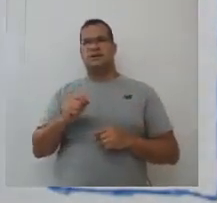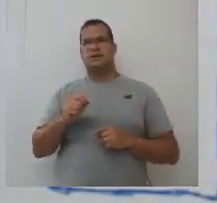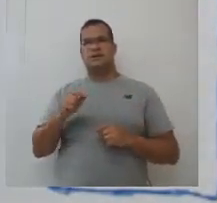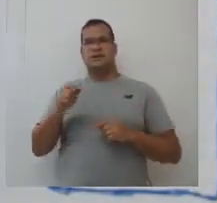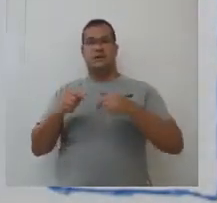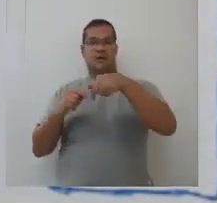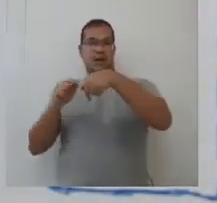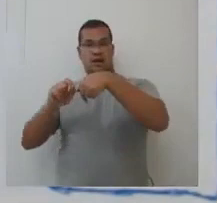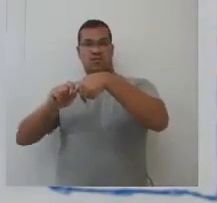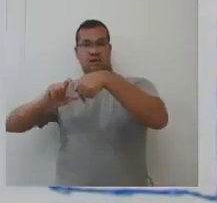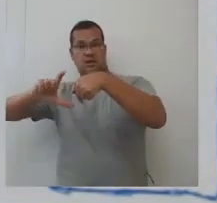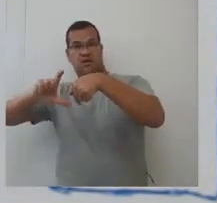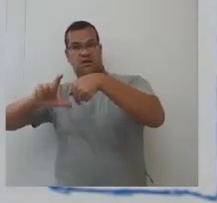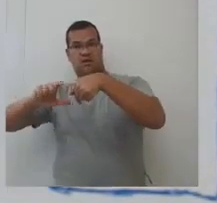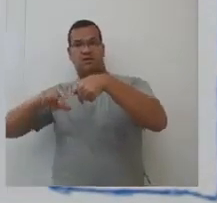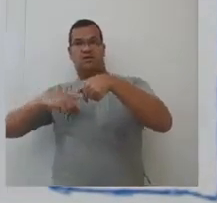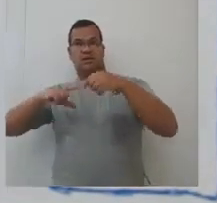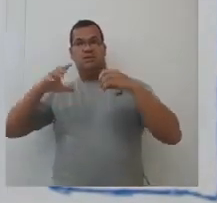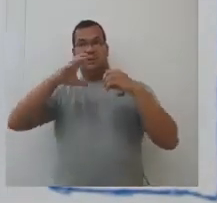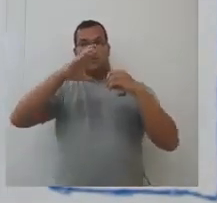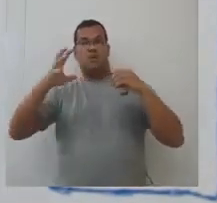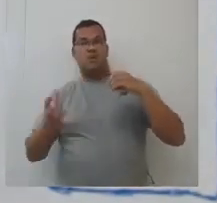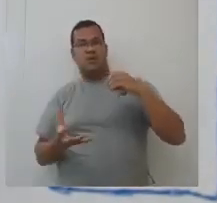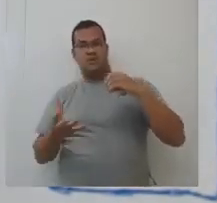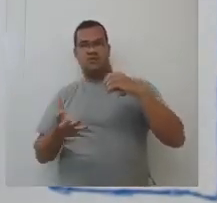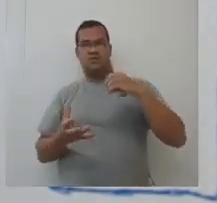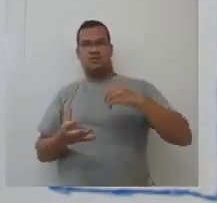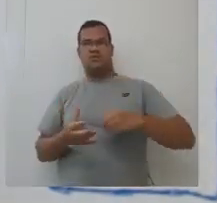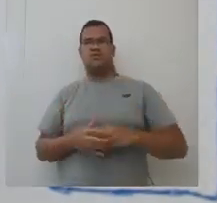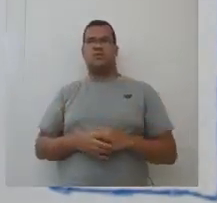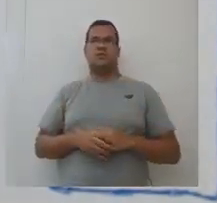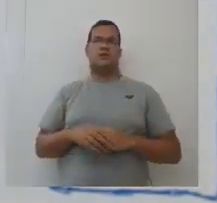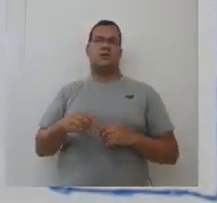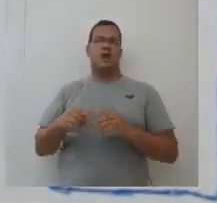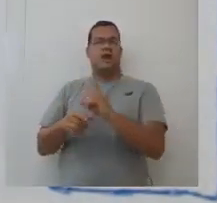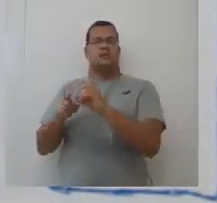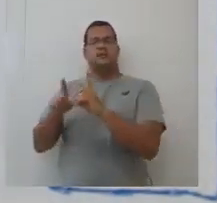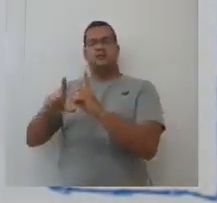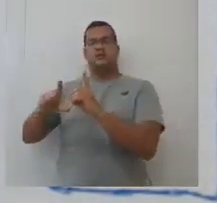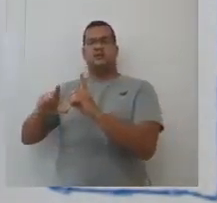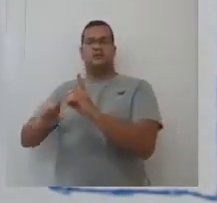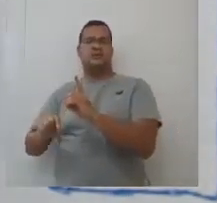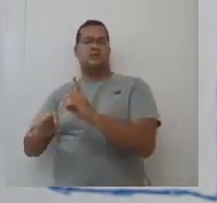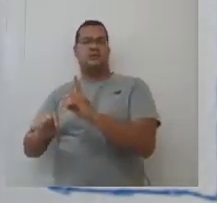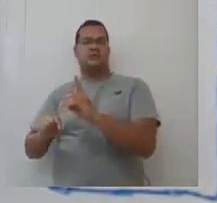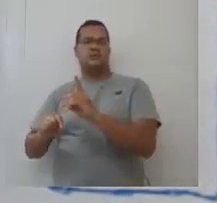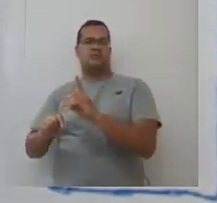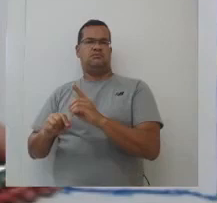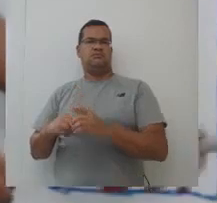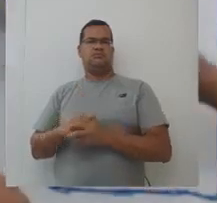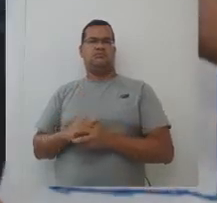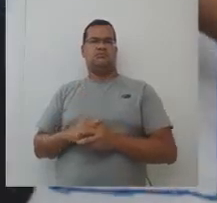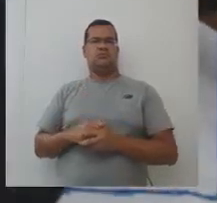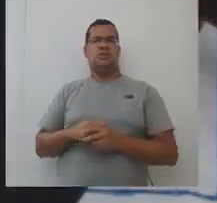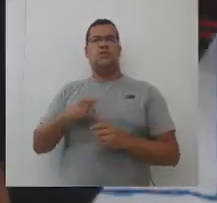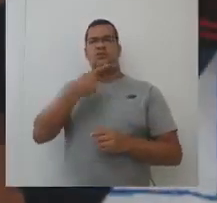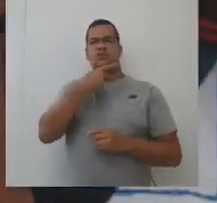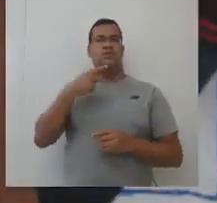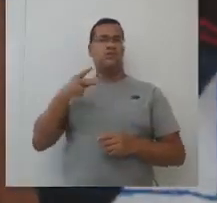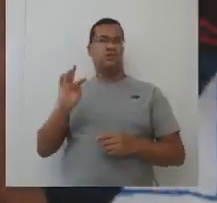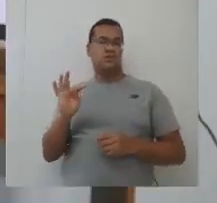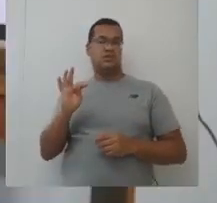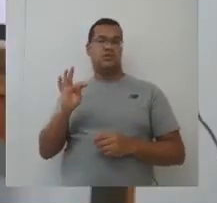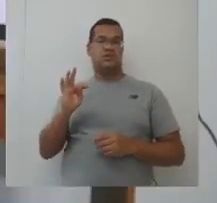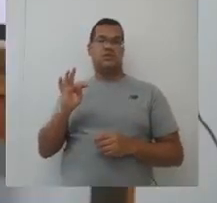tem maior campo. E tendo maior campo, tem a distância o quê? Menor. Então, vetor campo elétrico